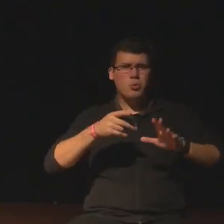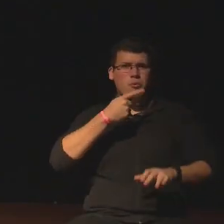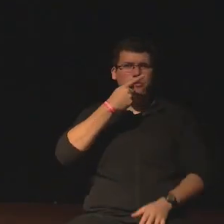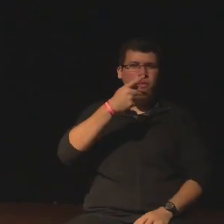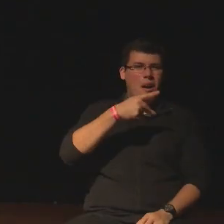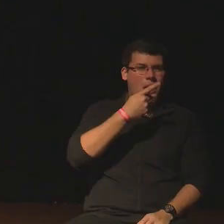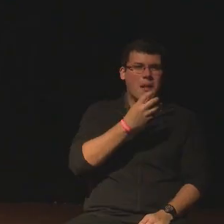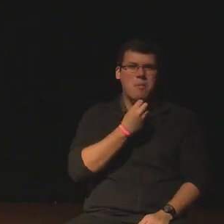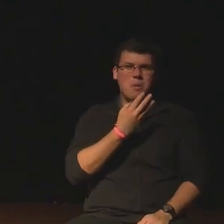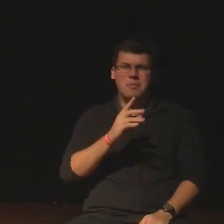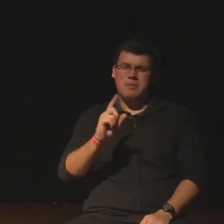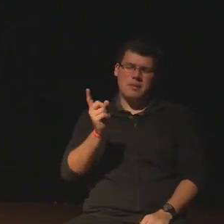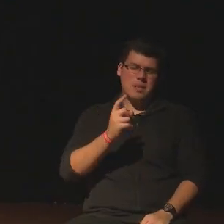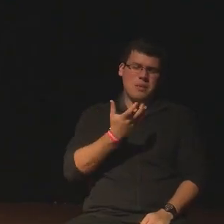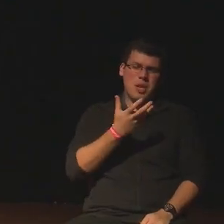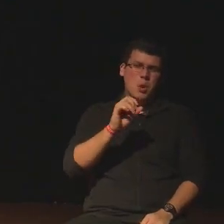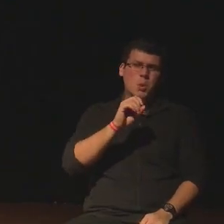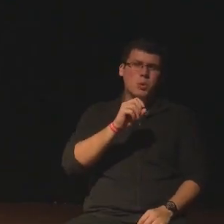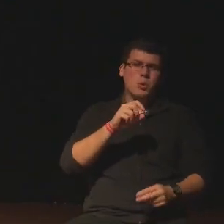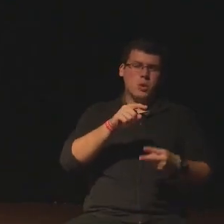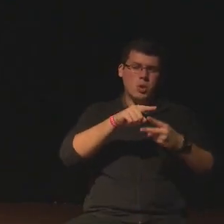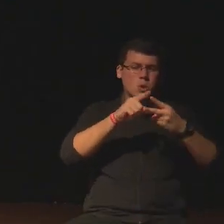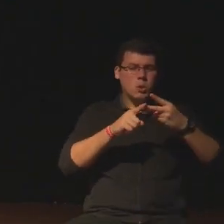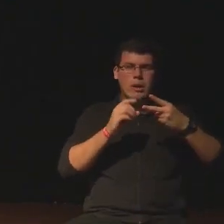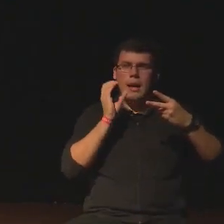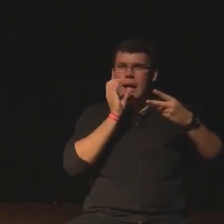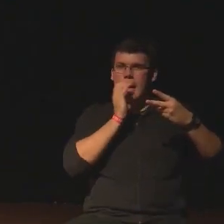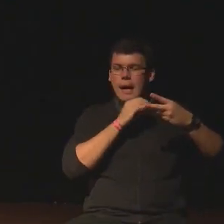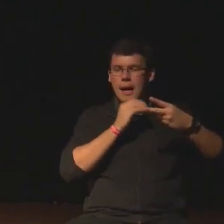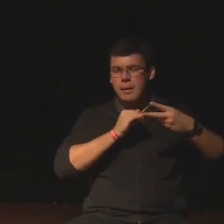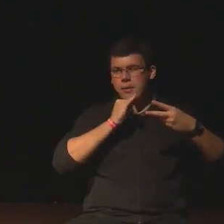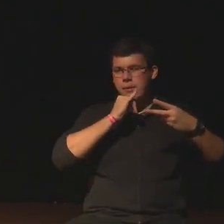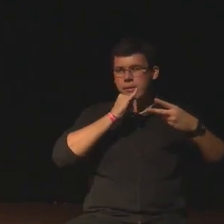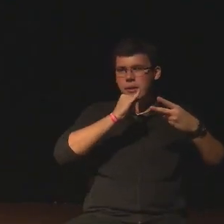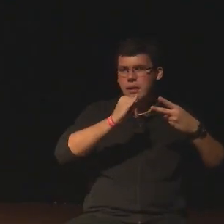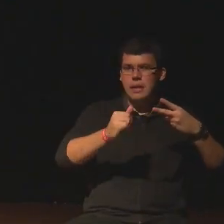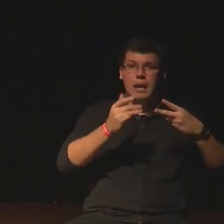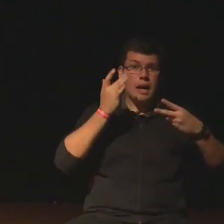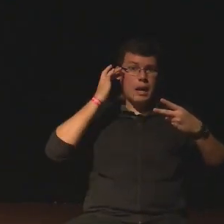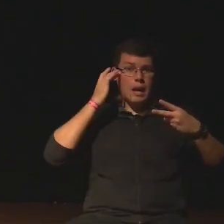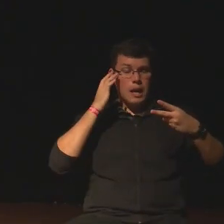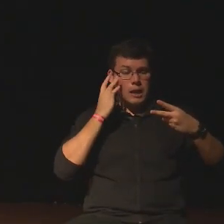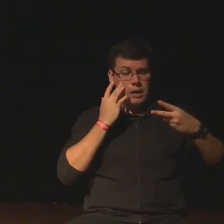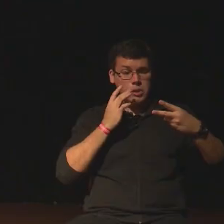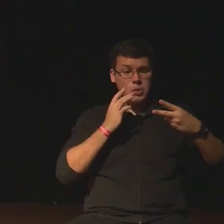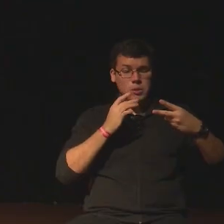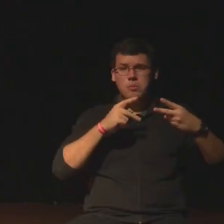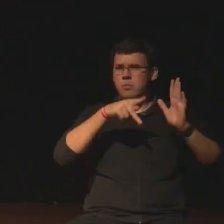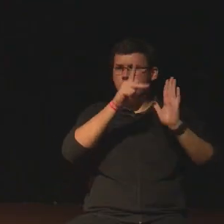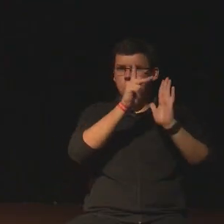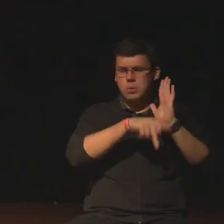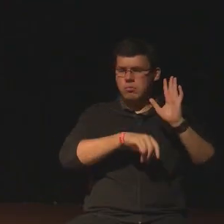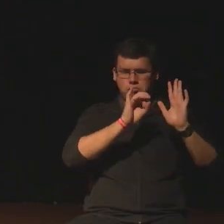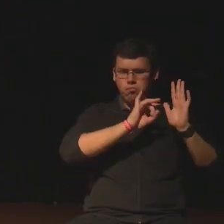2 comentários rápidos que são correlatos a ele. O projeto em si, eu acho que ele está maravilhoso.